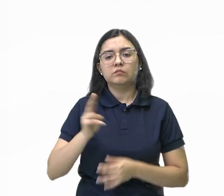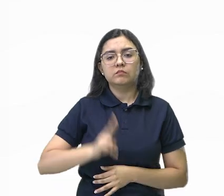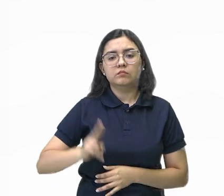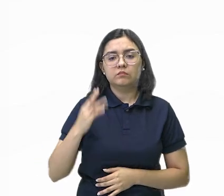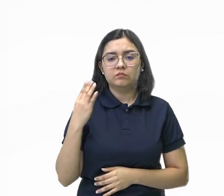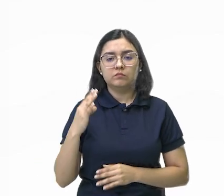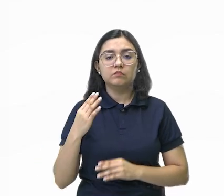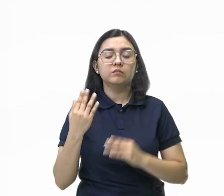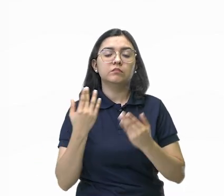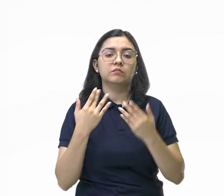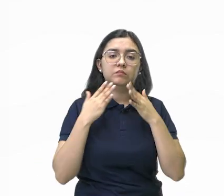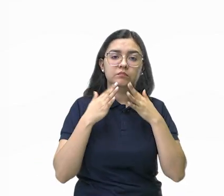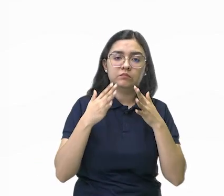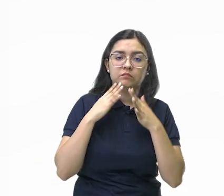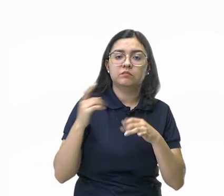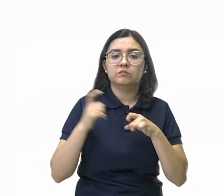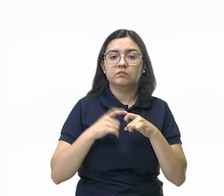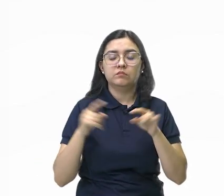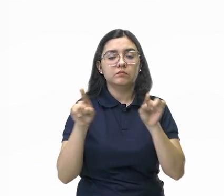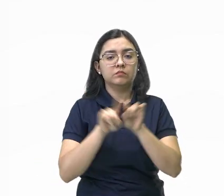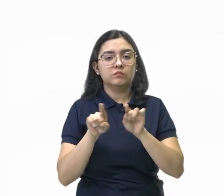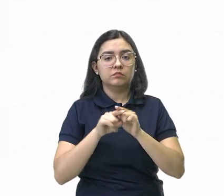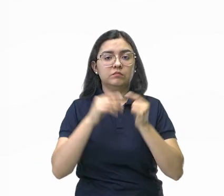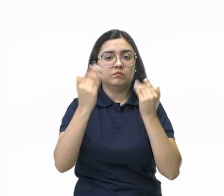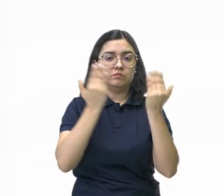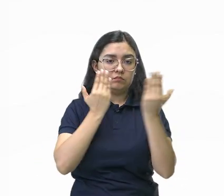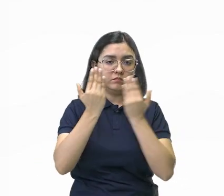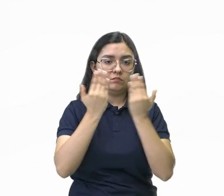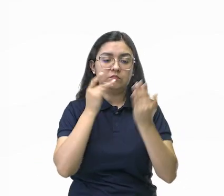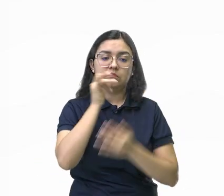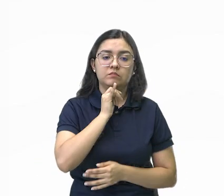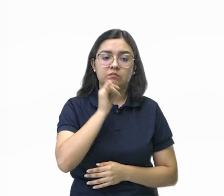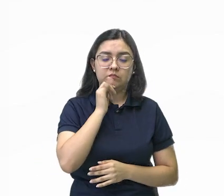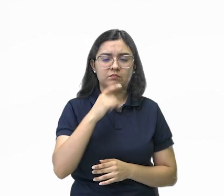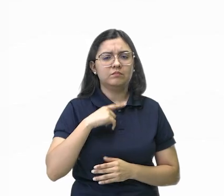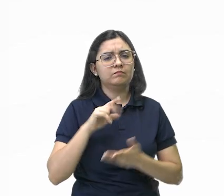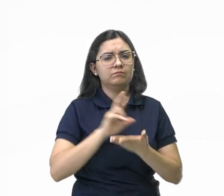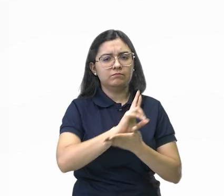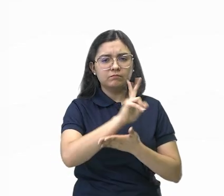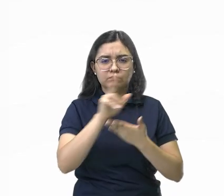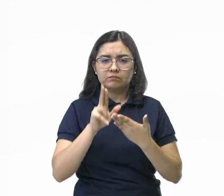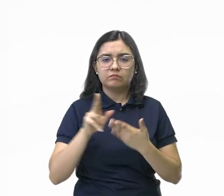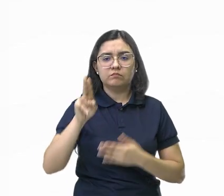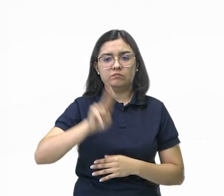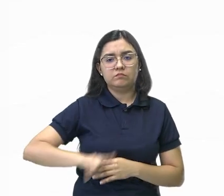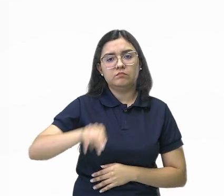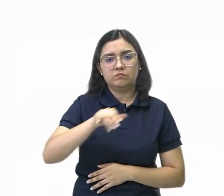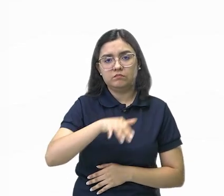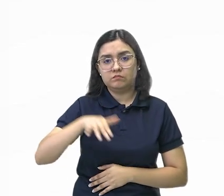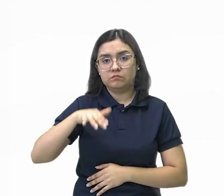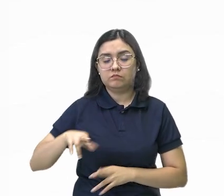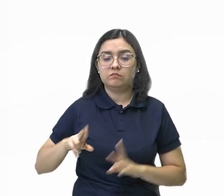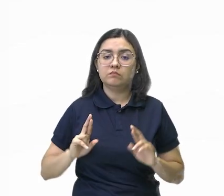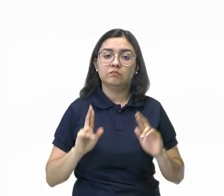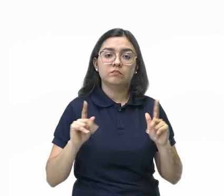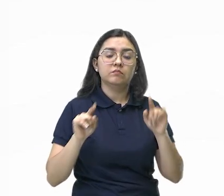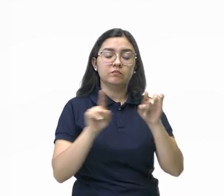ciências naturais, em medicina e na psicologia, por exemplo, né, ele tem uma ampla utilidade. Nós temos